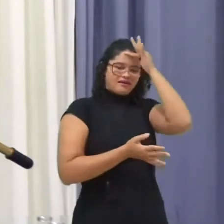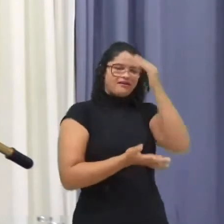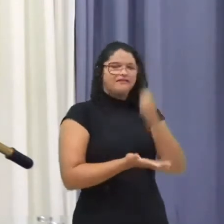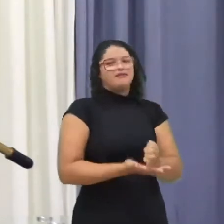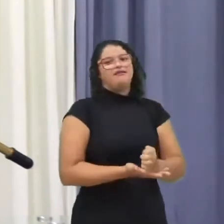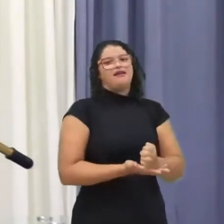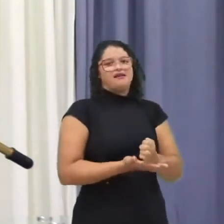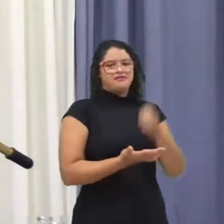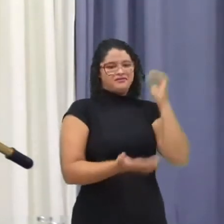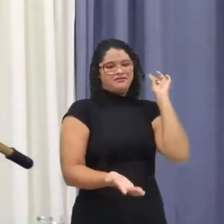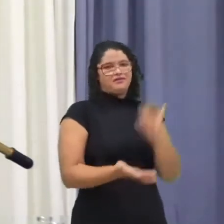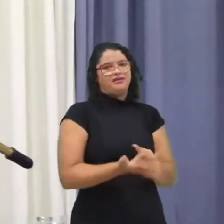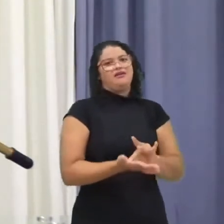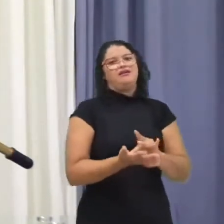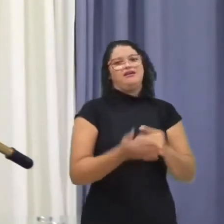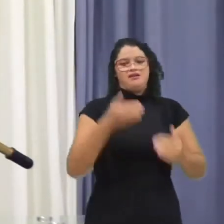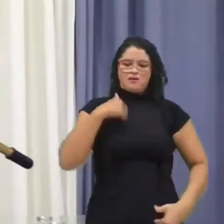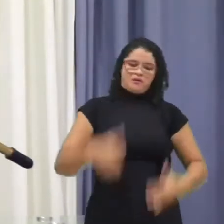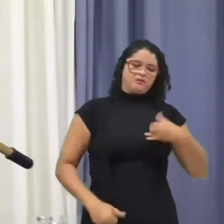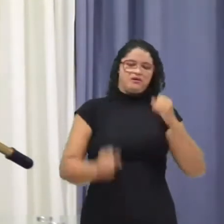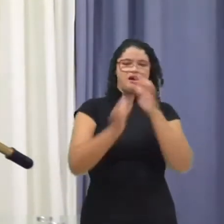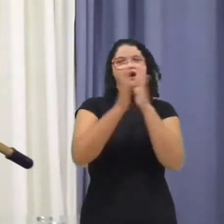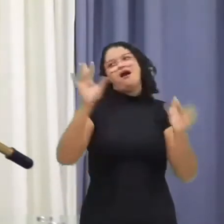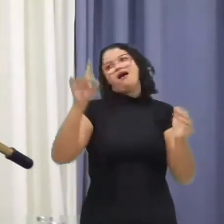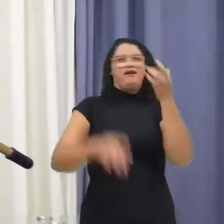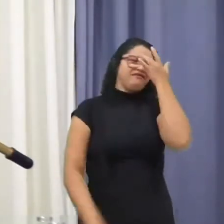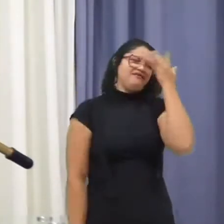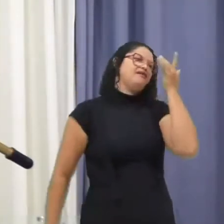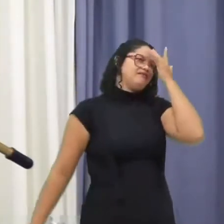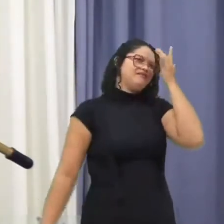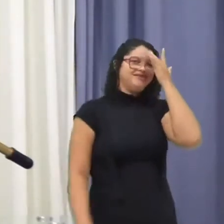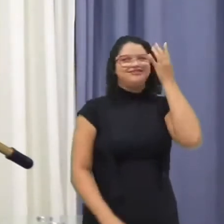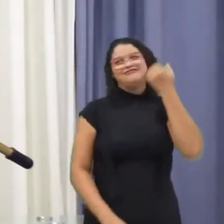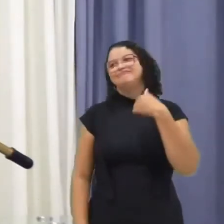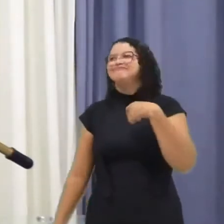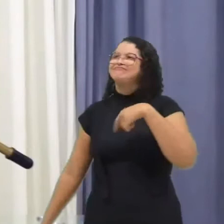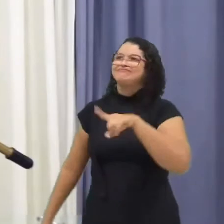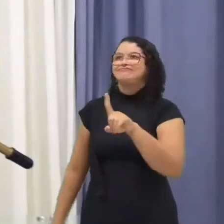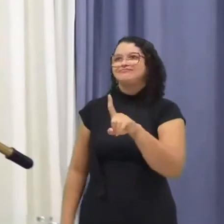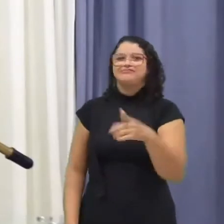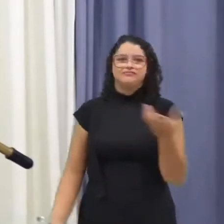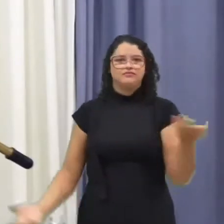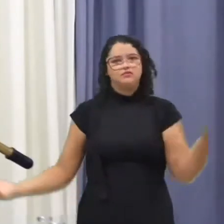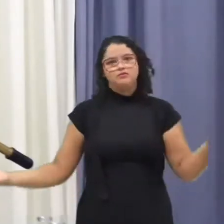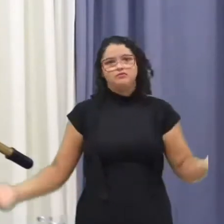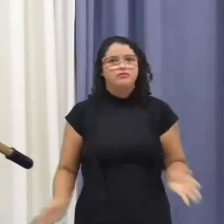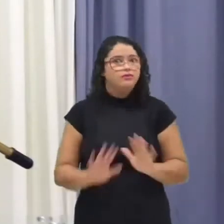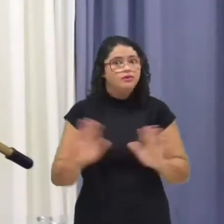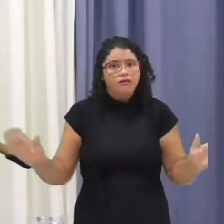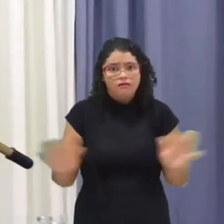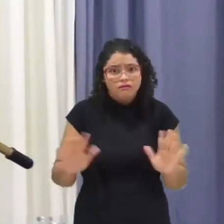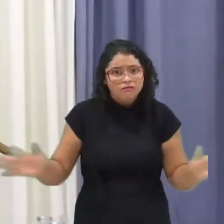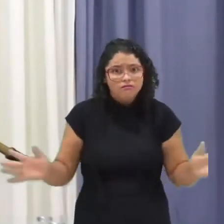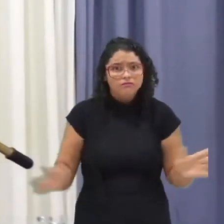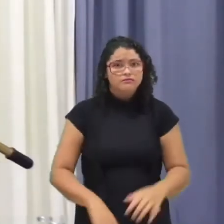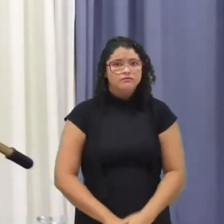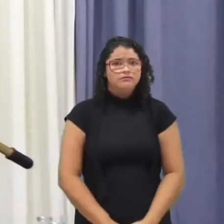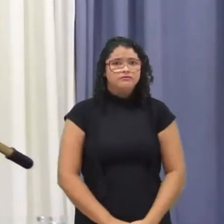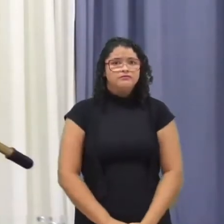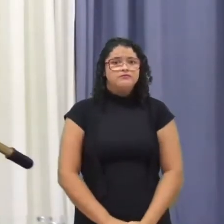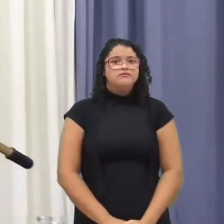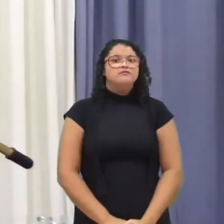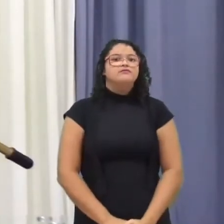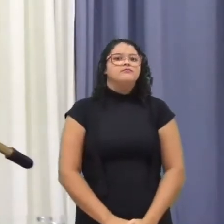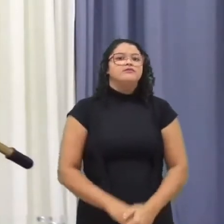logo um corpo glorioso? Ficaria fácil de todo mundo saber. Então vamos lá, porque é assim mesmo. Não. A